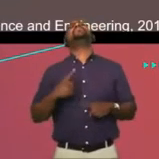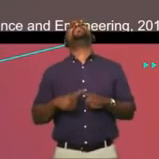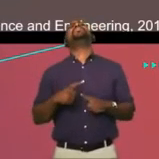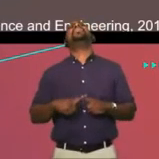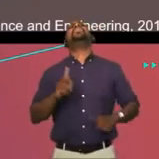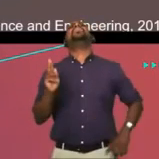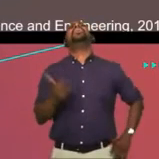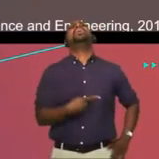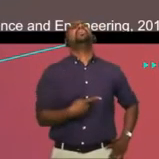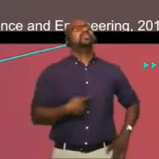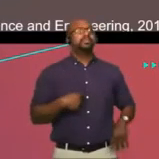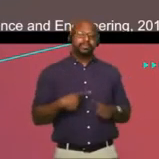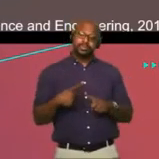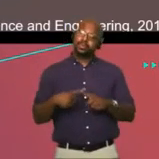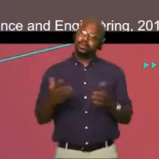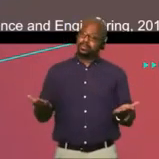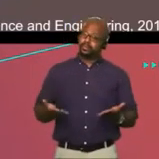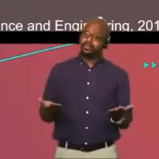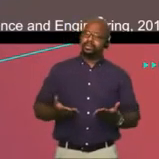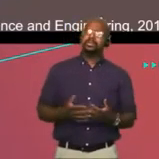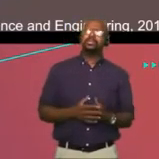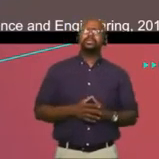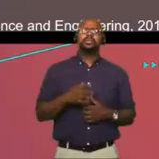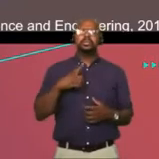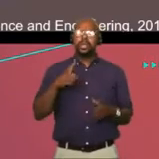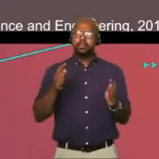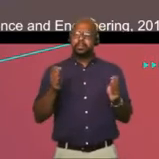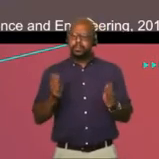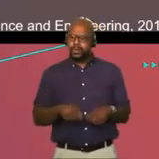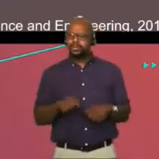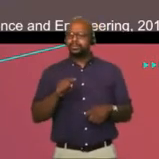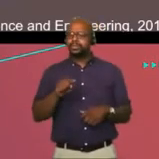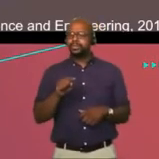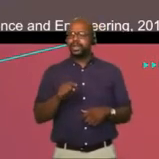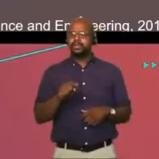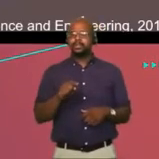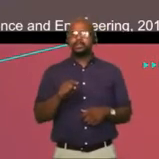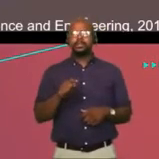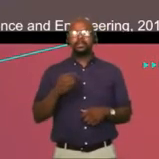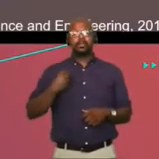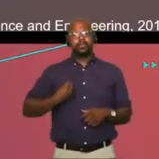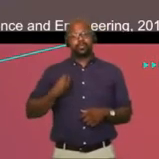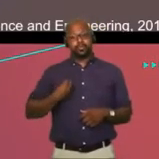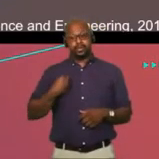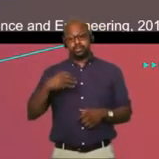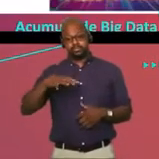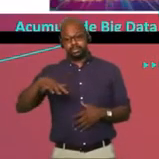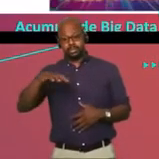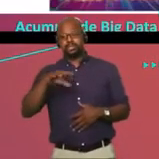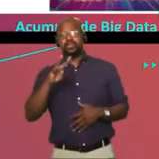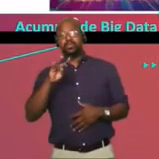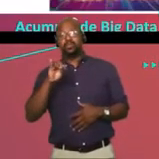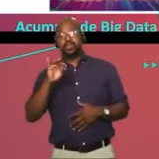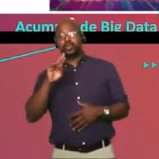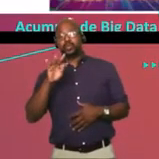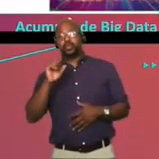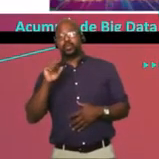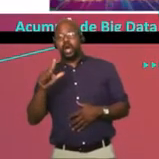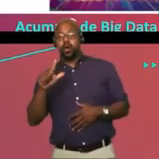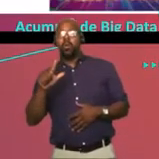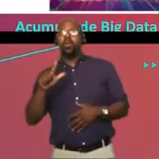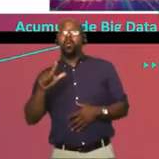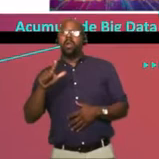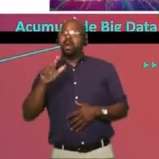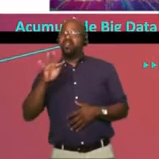vai fazer isso porque a gente passa hoje em dia a terra possibilidade de viver tanto no ambiente virtual físico